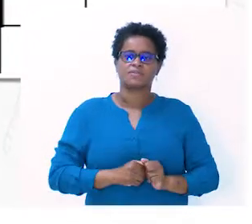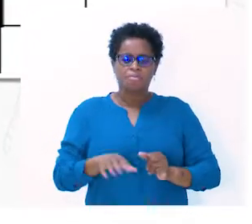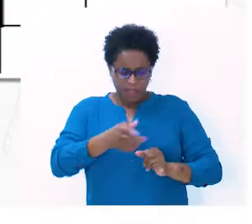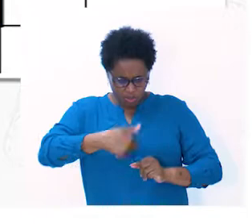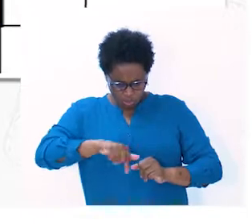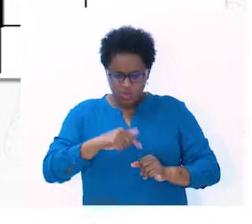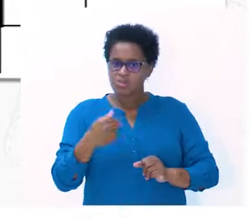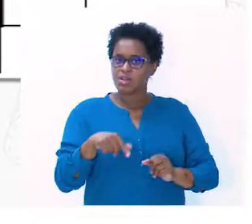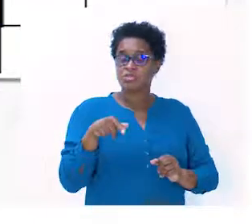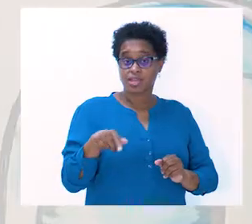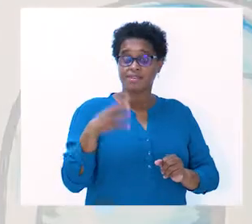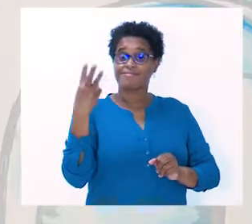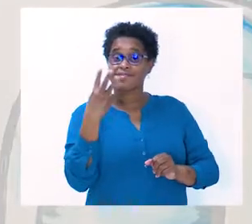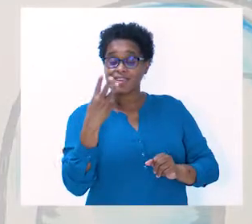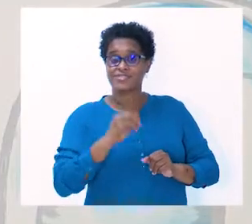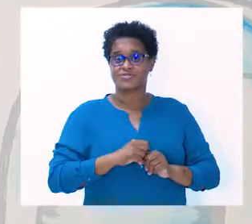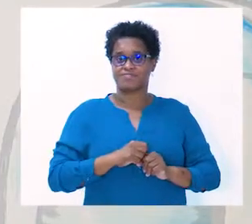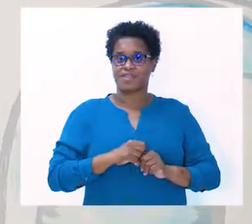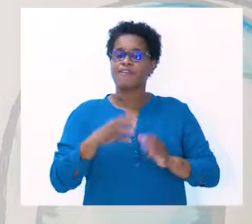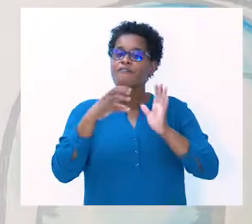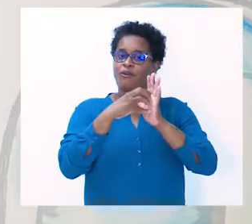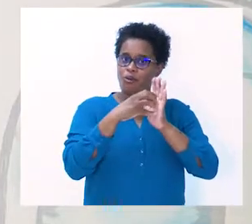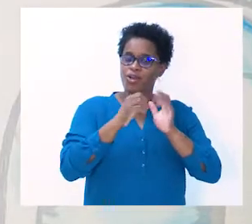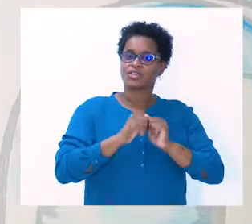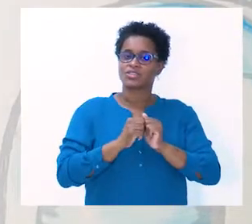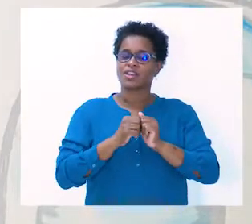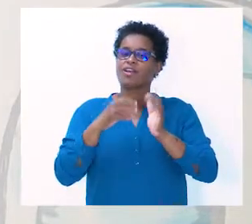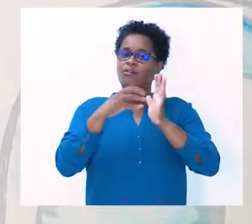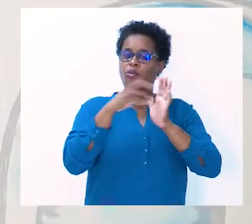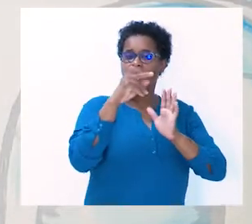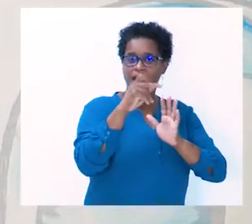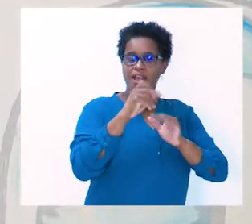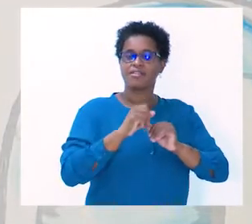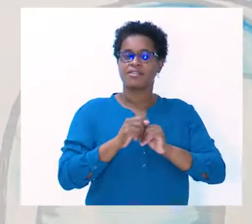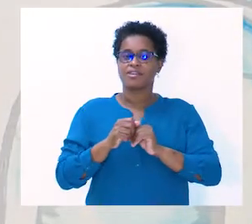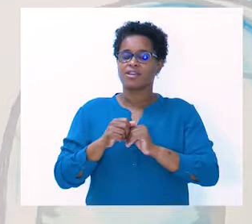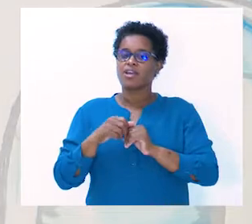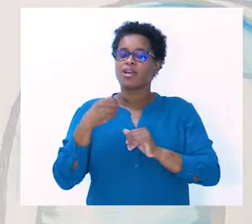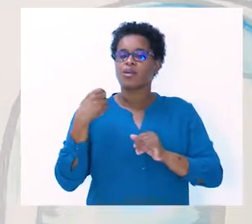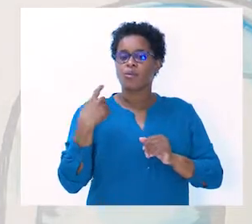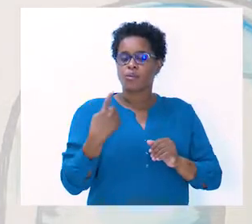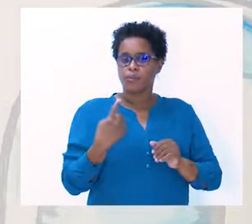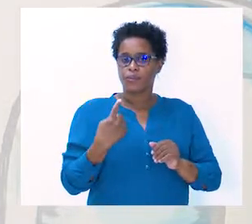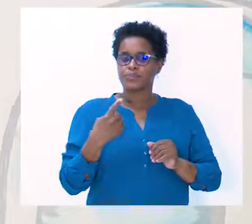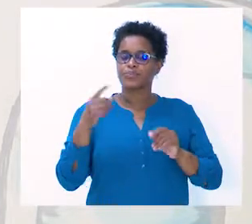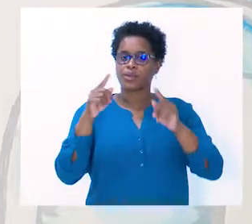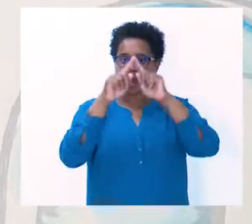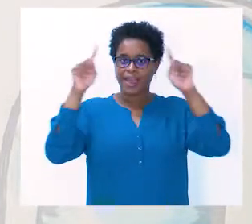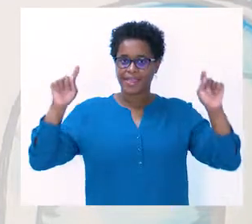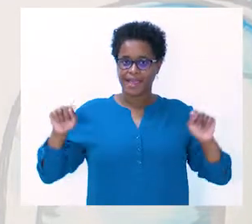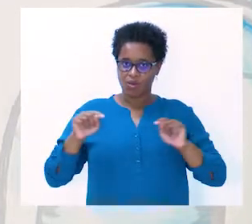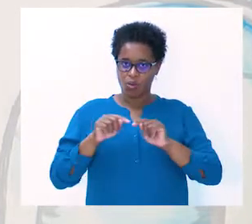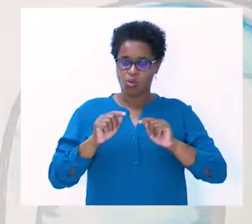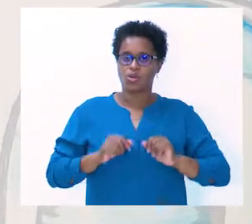figuras. Nós temos aqui três figuras. Figura A é um